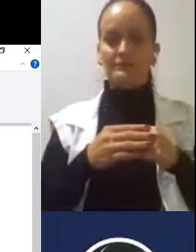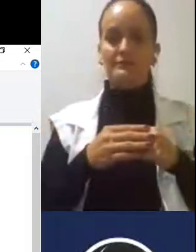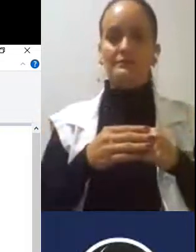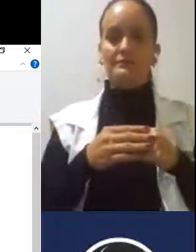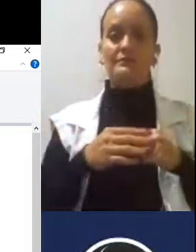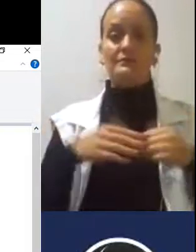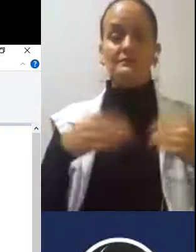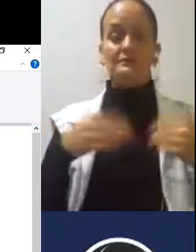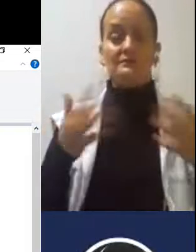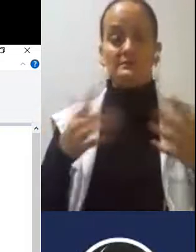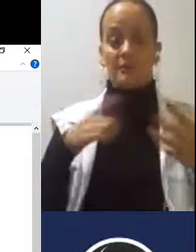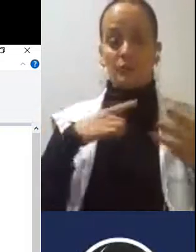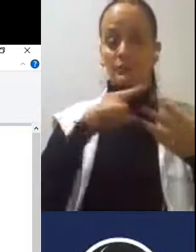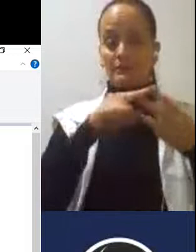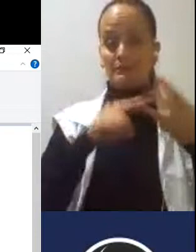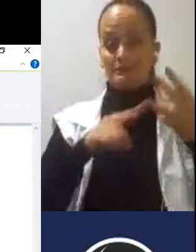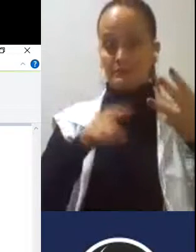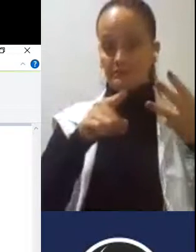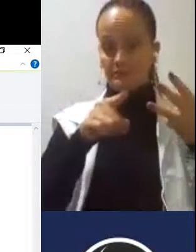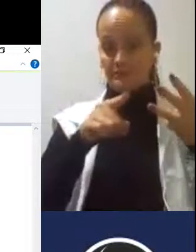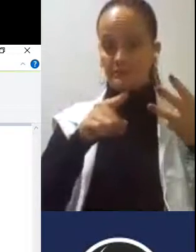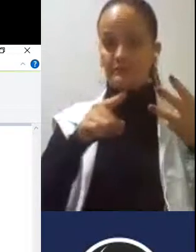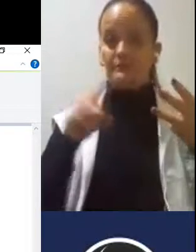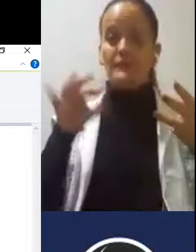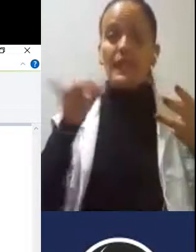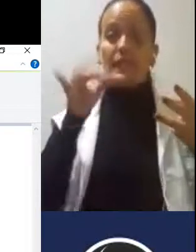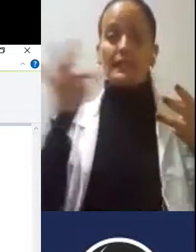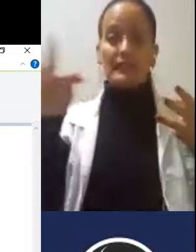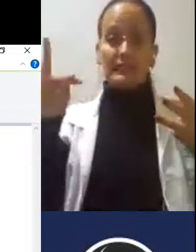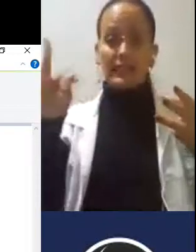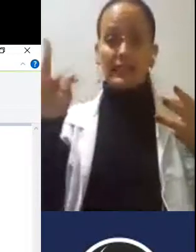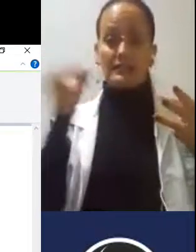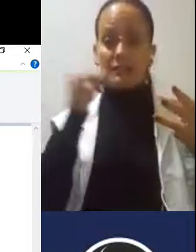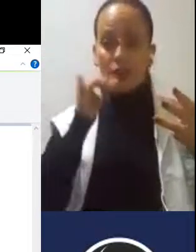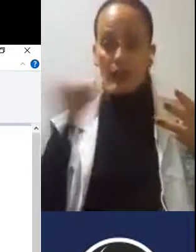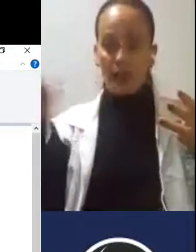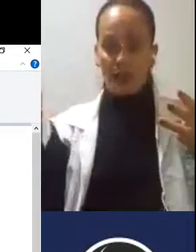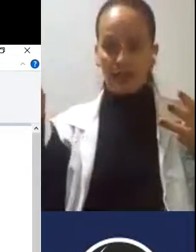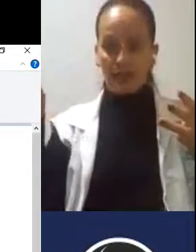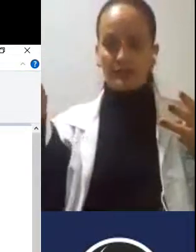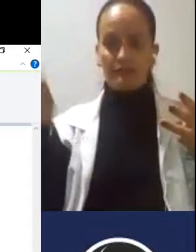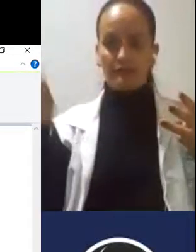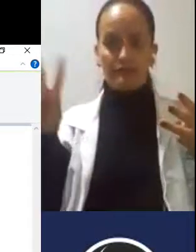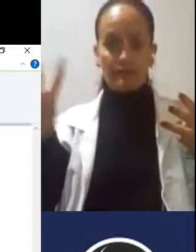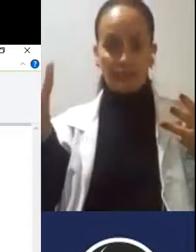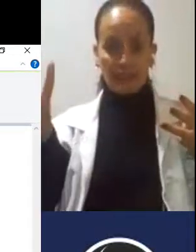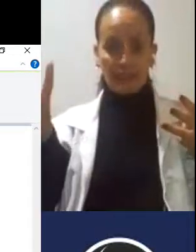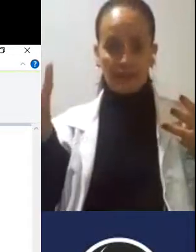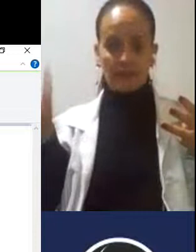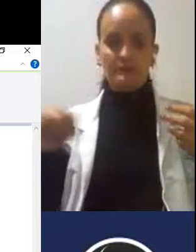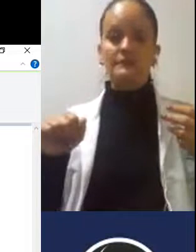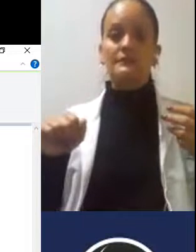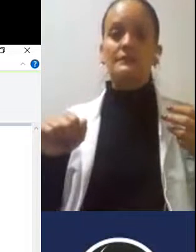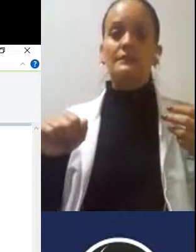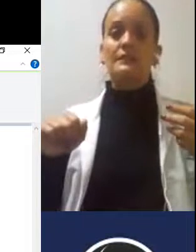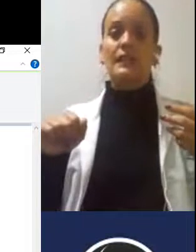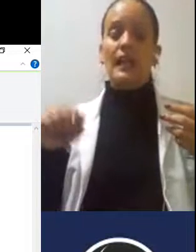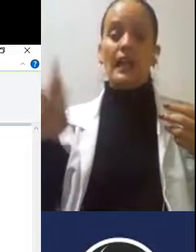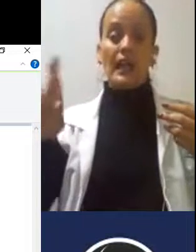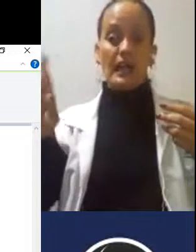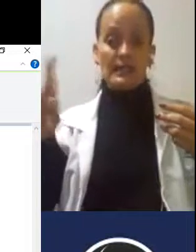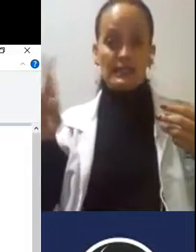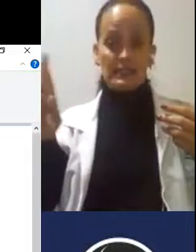três valores. Valor de tensão elétrica, que a gente chama de V, resistência elétrica, que a gente chama de